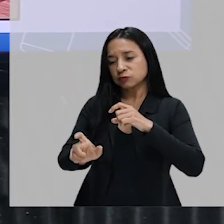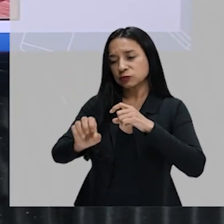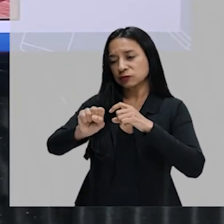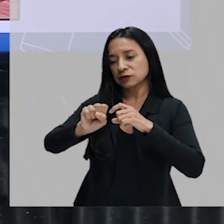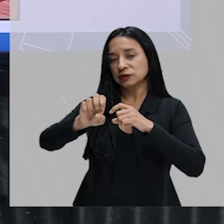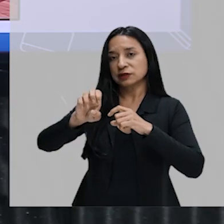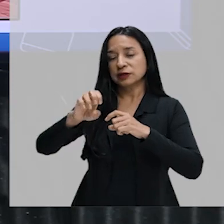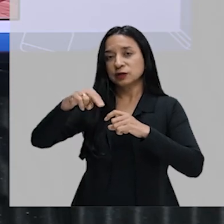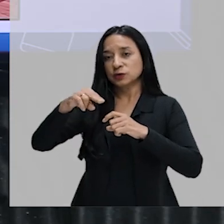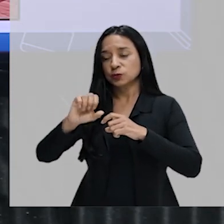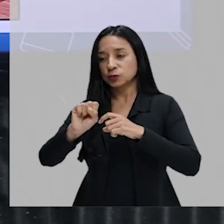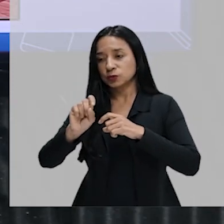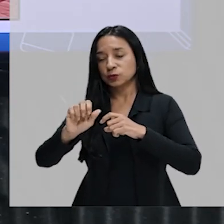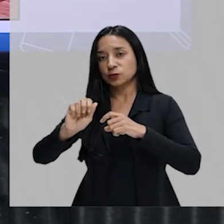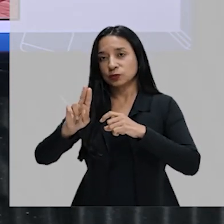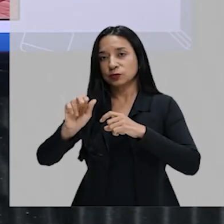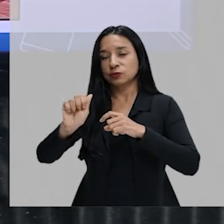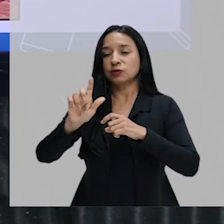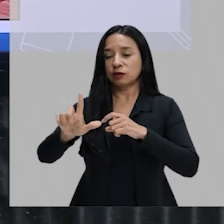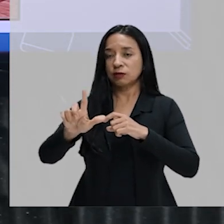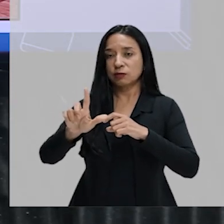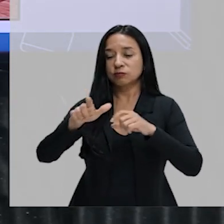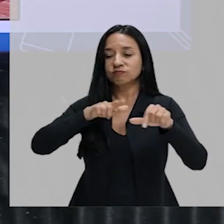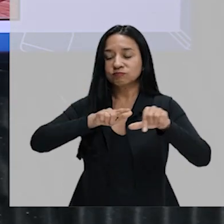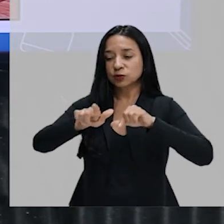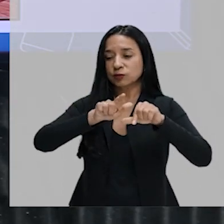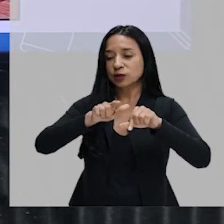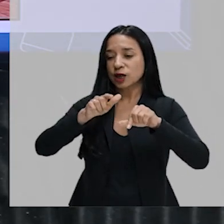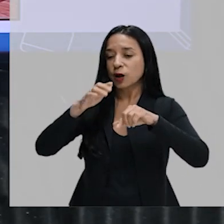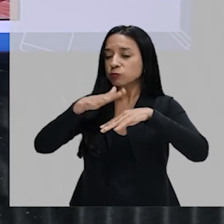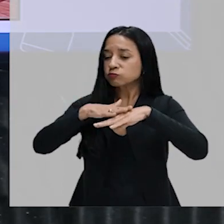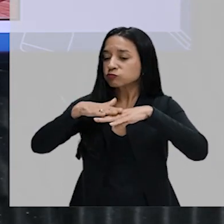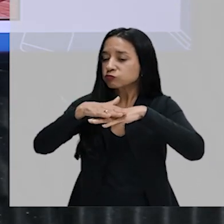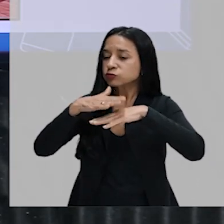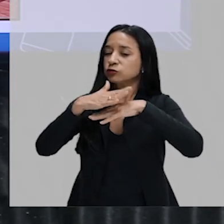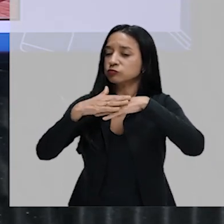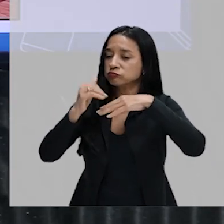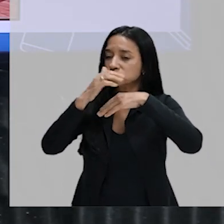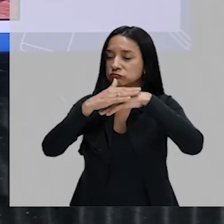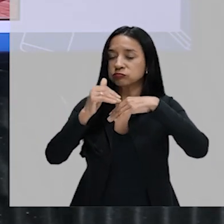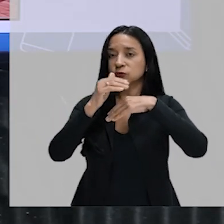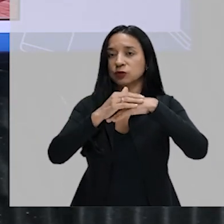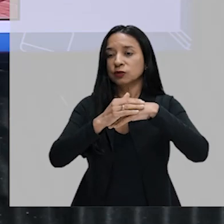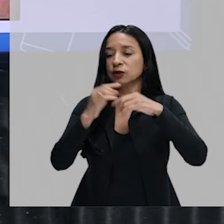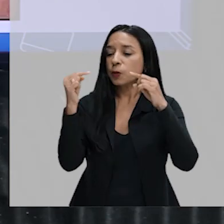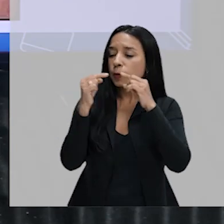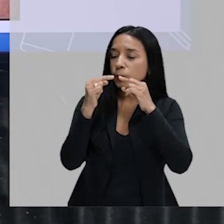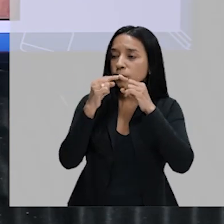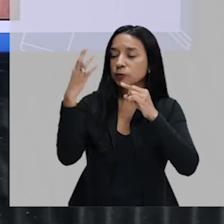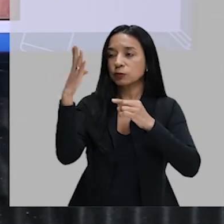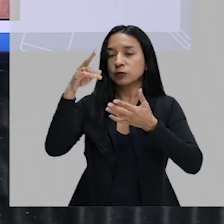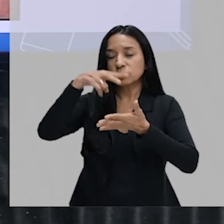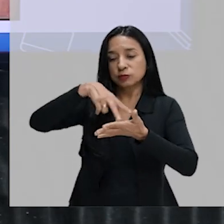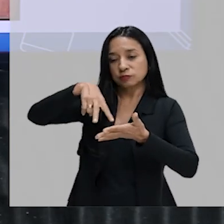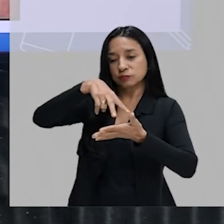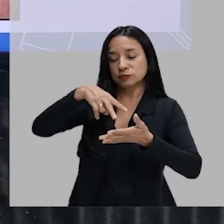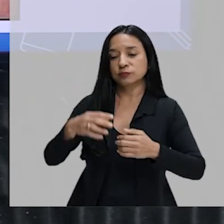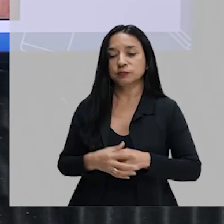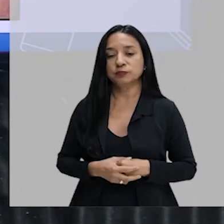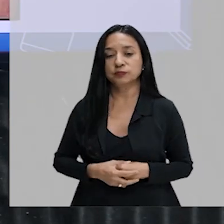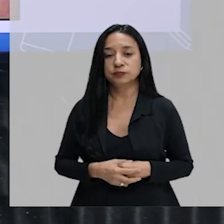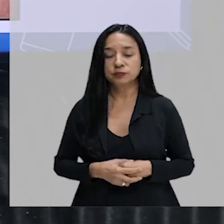daquele sexo com pudor, aquelas coisas, não. Estou falando aqui da questão da sensualidade. É o indivíduo ele se envolver